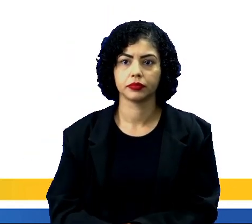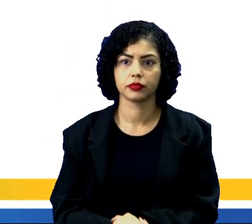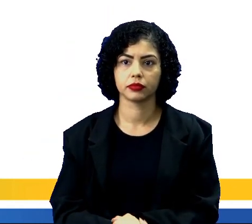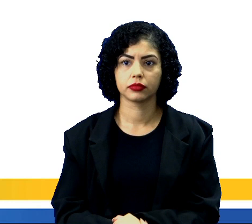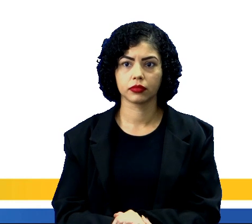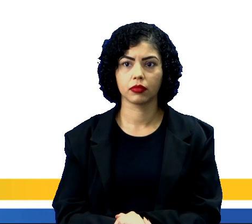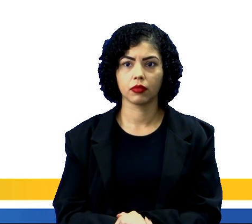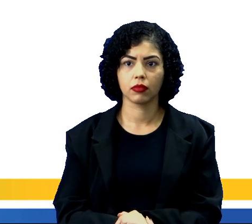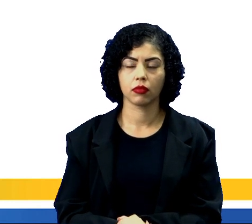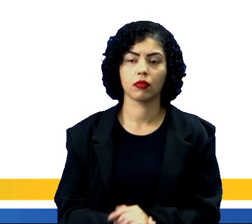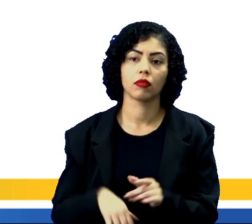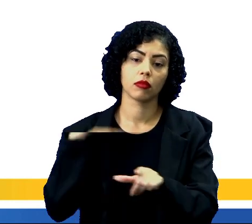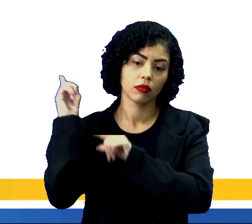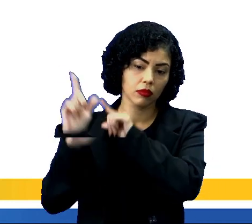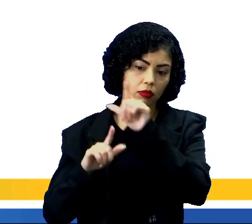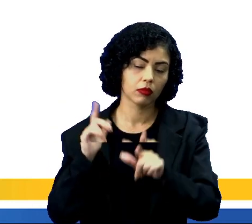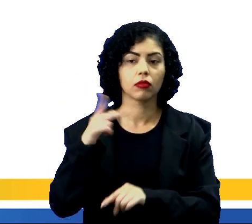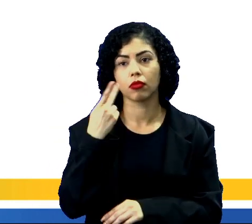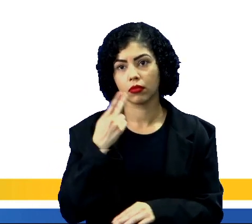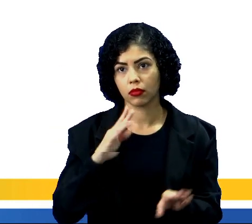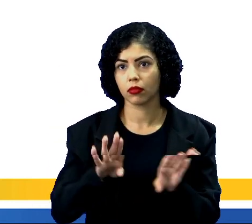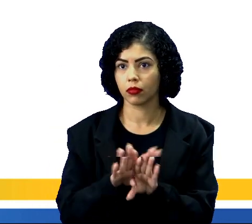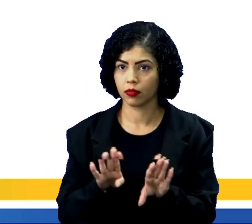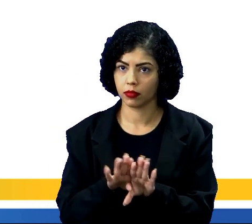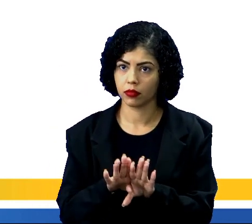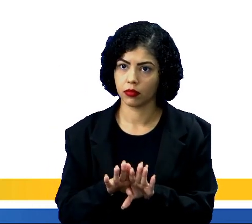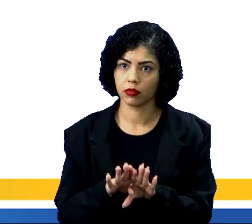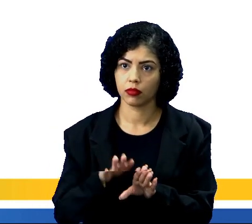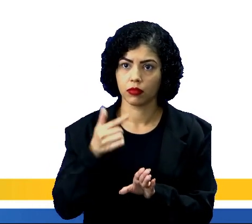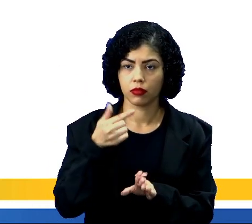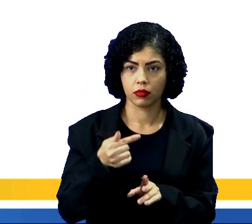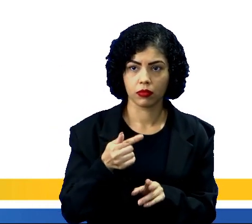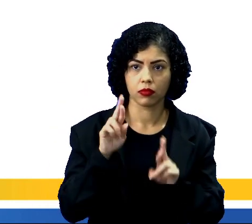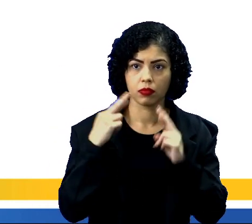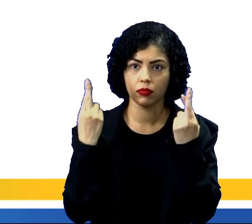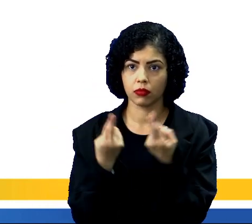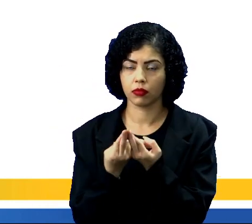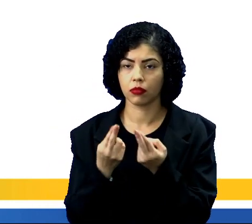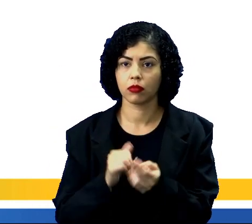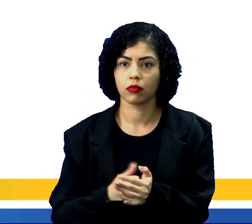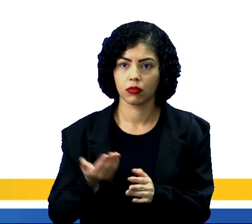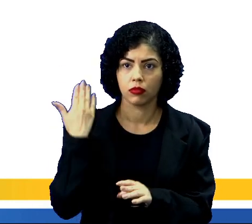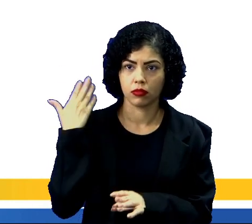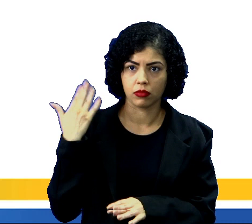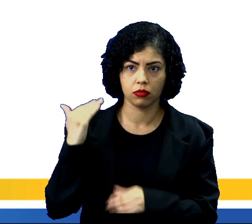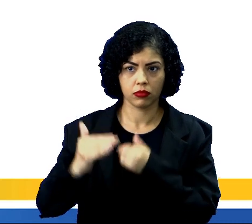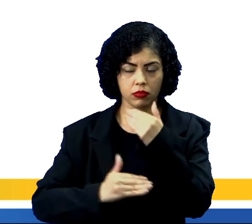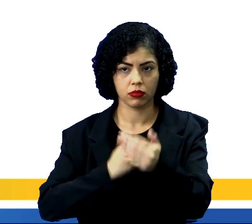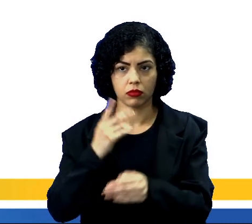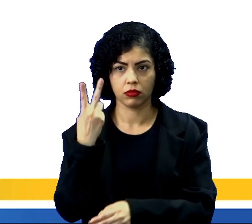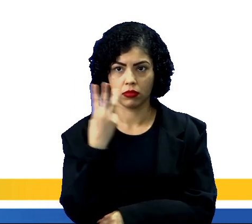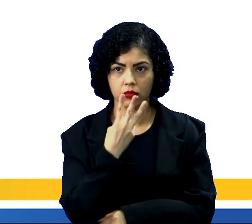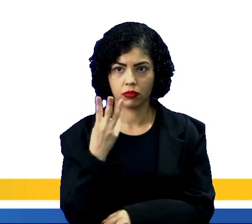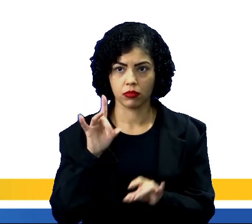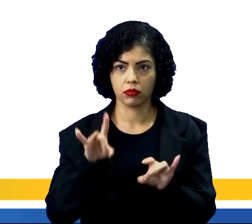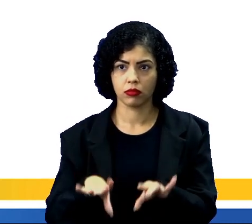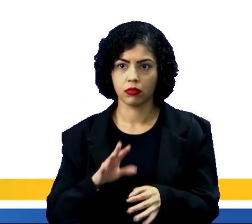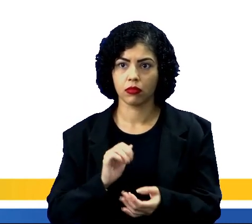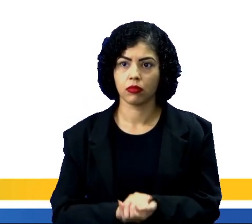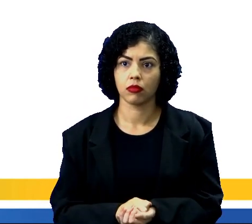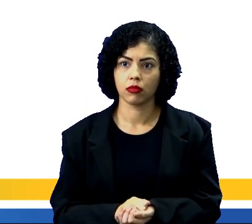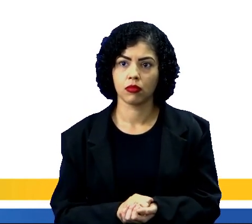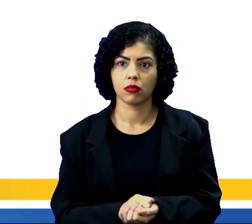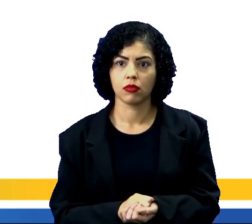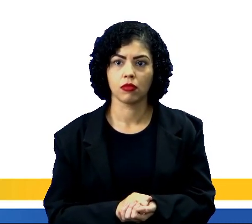As lendas narram também que os acontecimentos dos 7 reinados da época, durante o governo dos 3 últimos, que